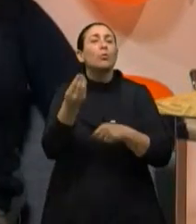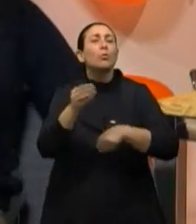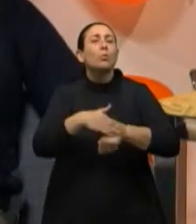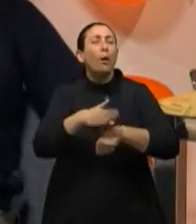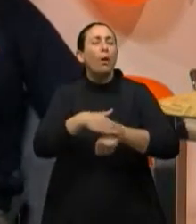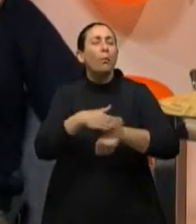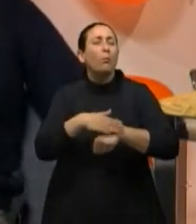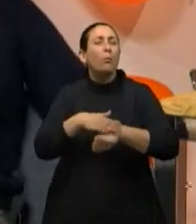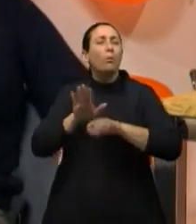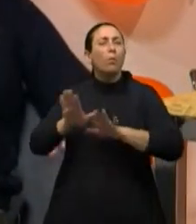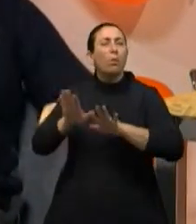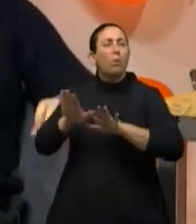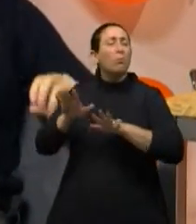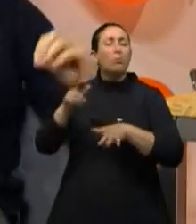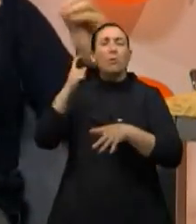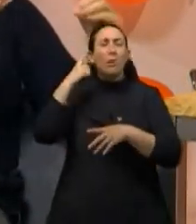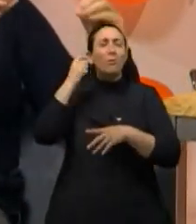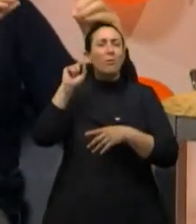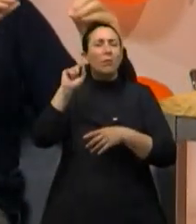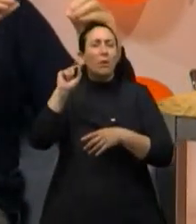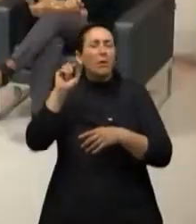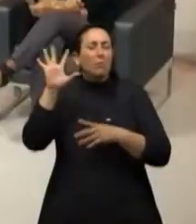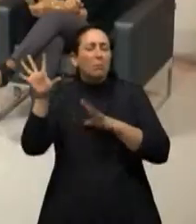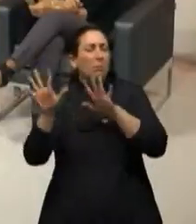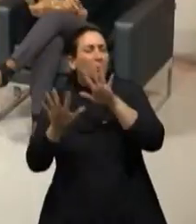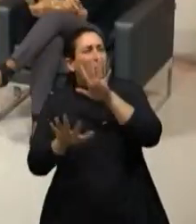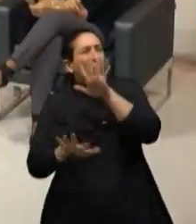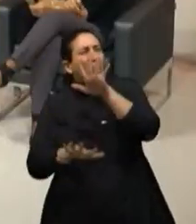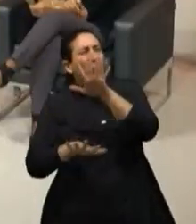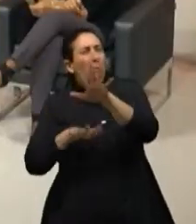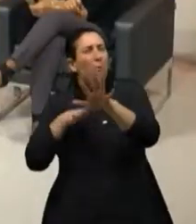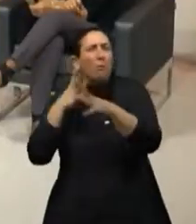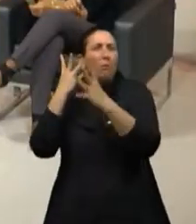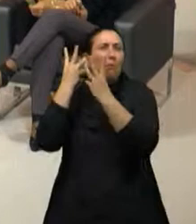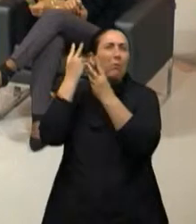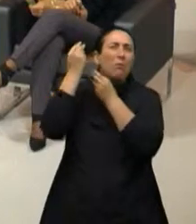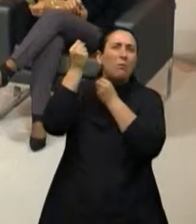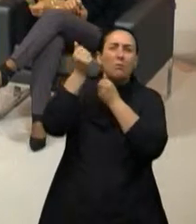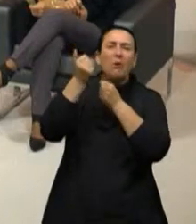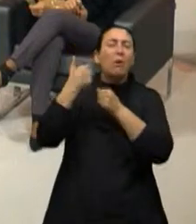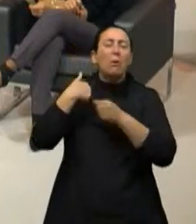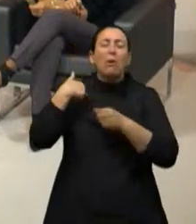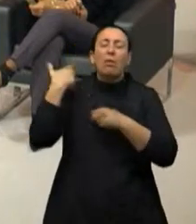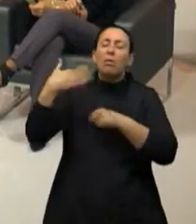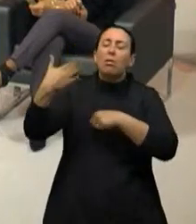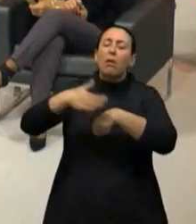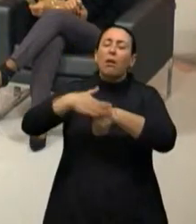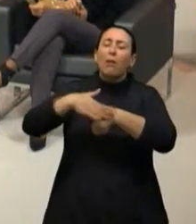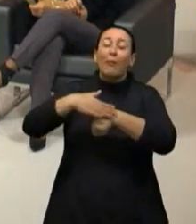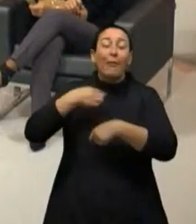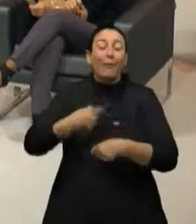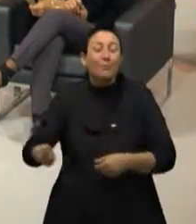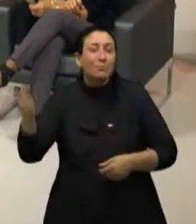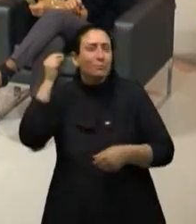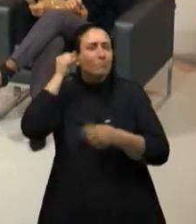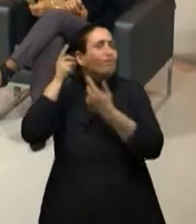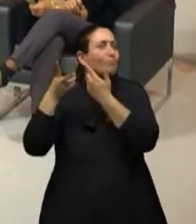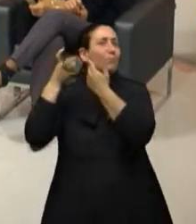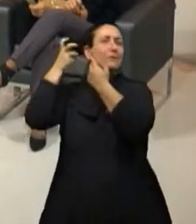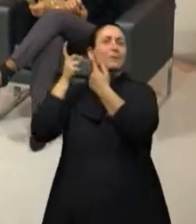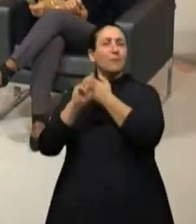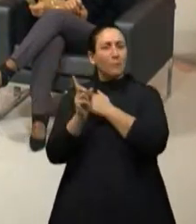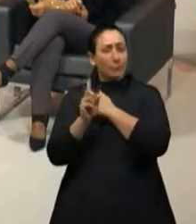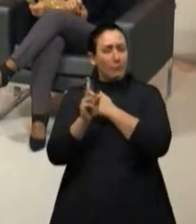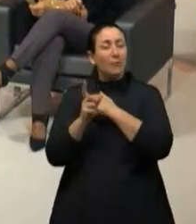caminho ele ficou duro ficou atrofiado né então aonde o ruído tava passando tá rapidinho então o